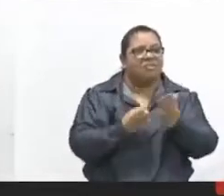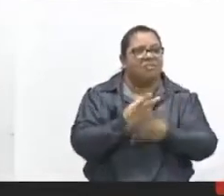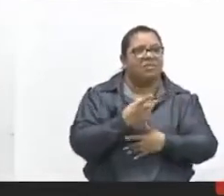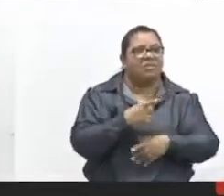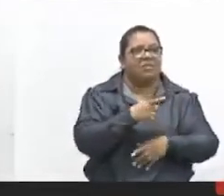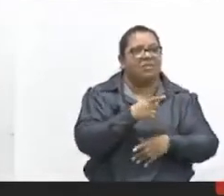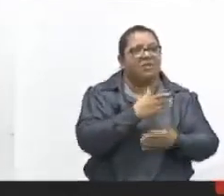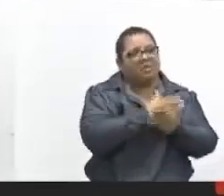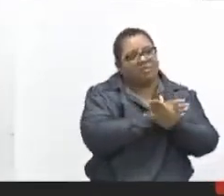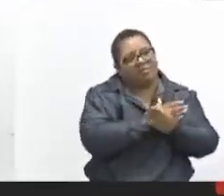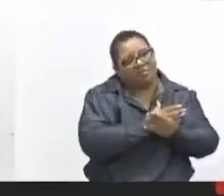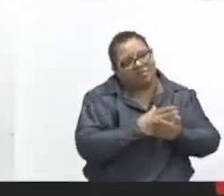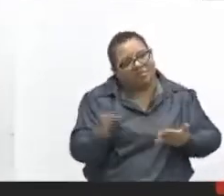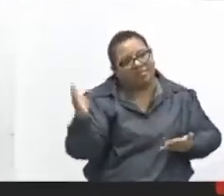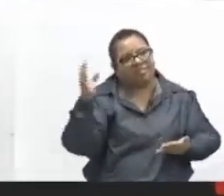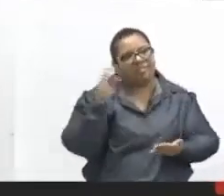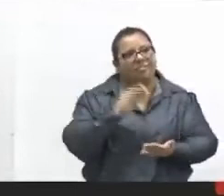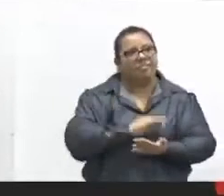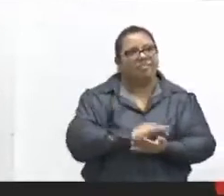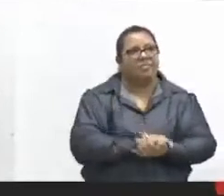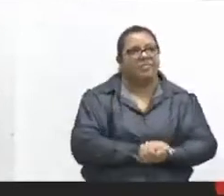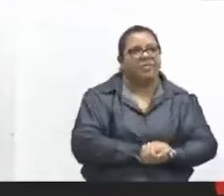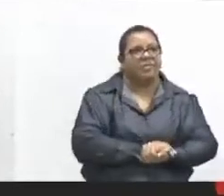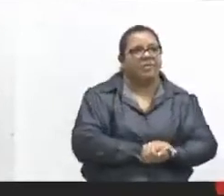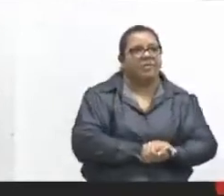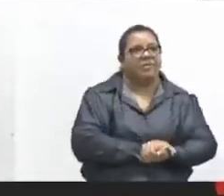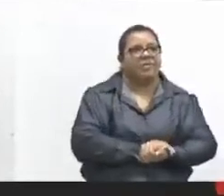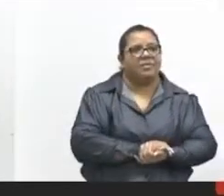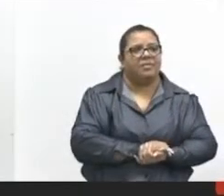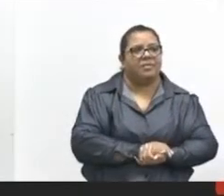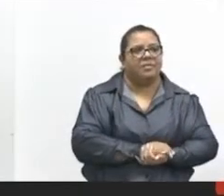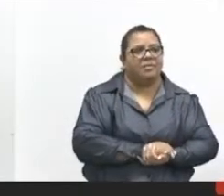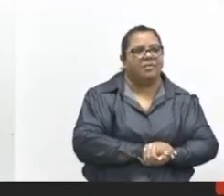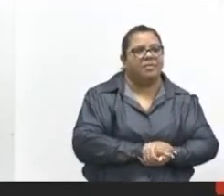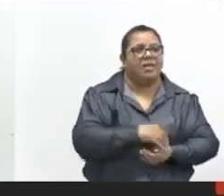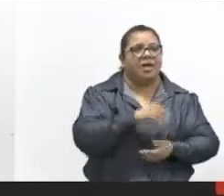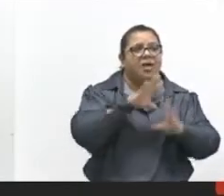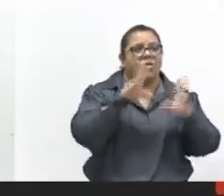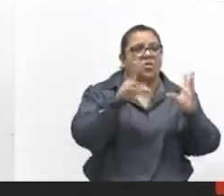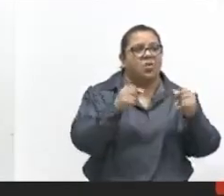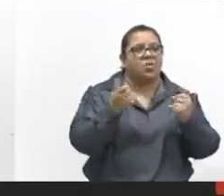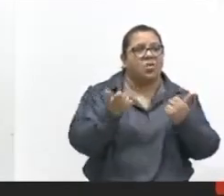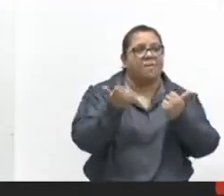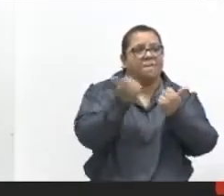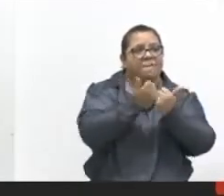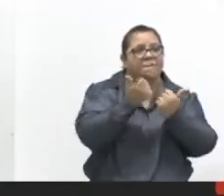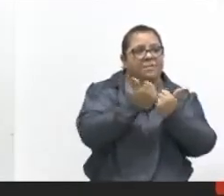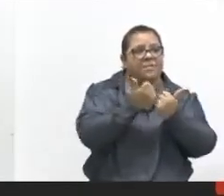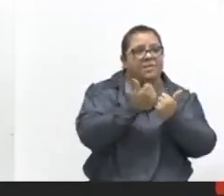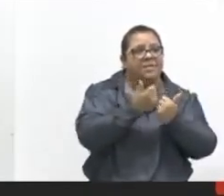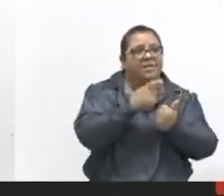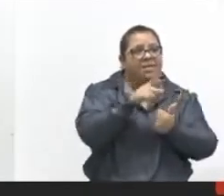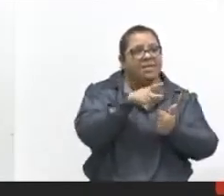estudantes para acesso às modalidades disponibilizadas. E deve ser garantida a participação de estudantes representativas,